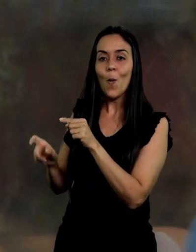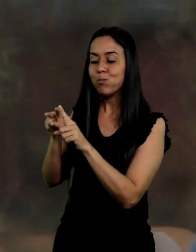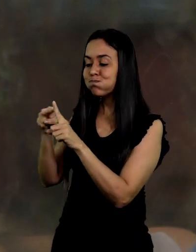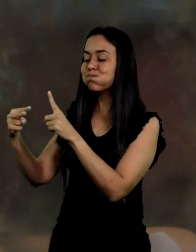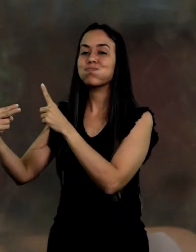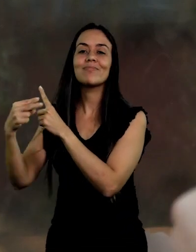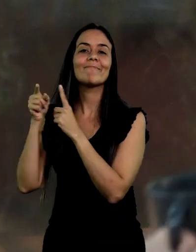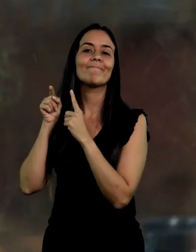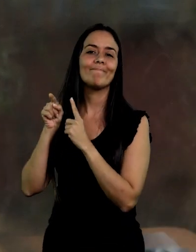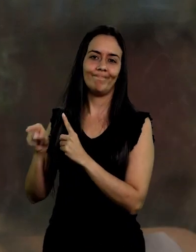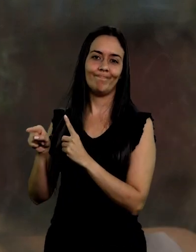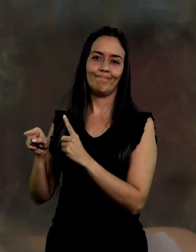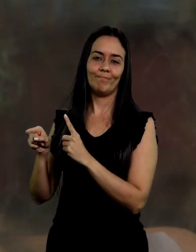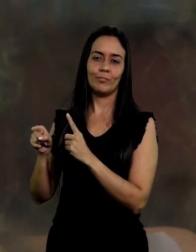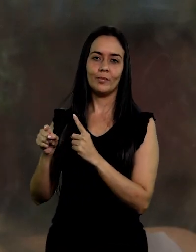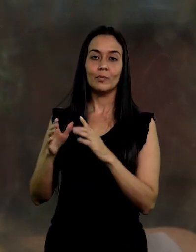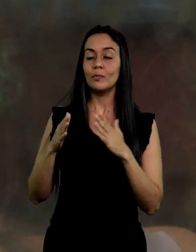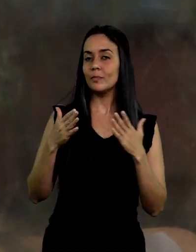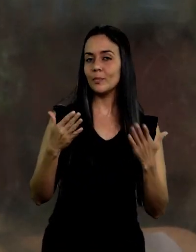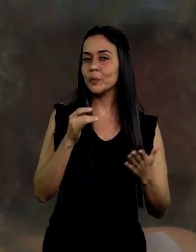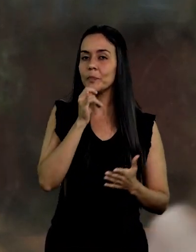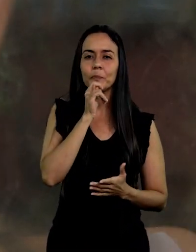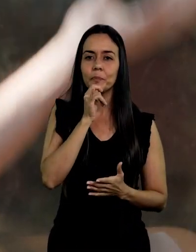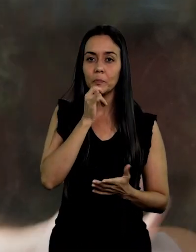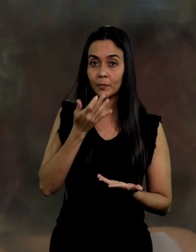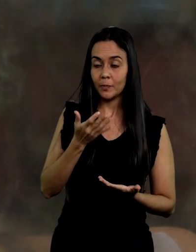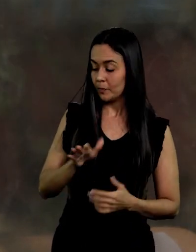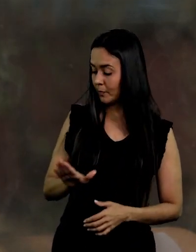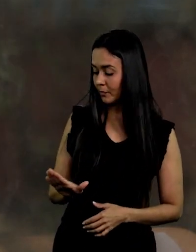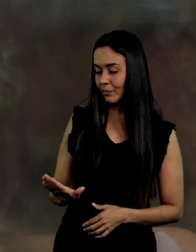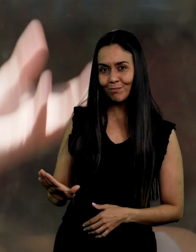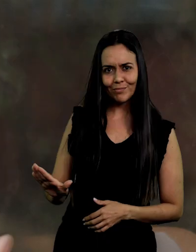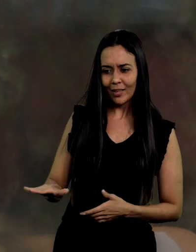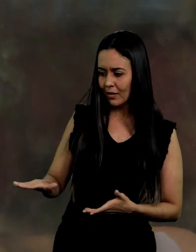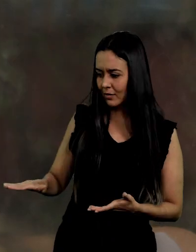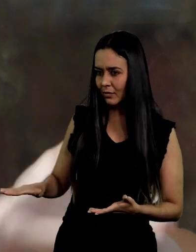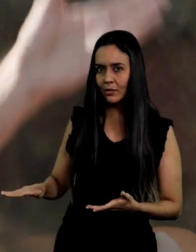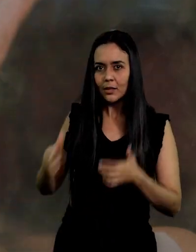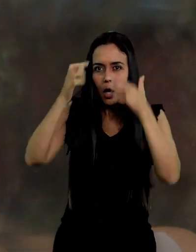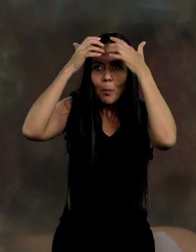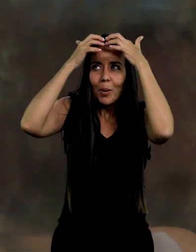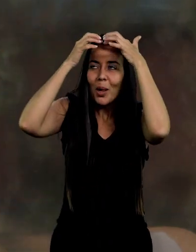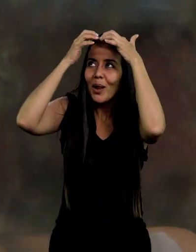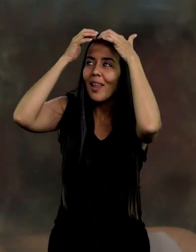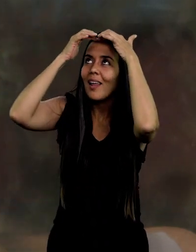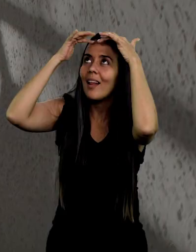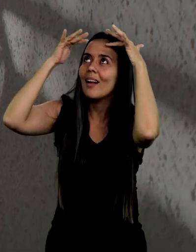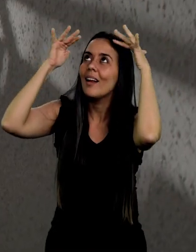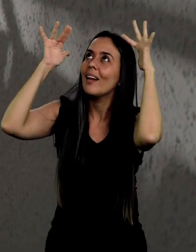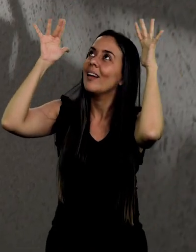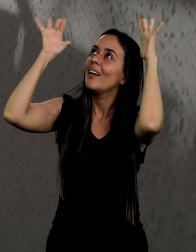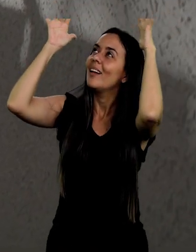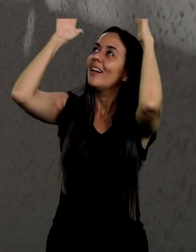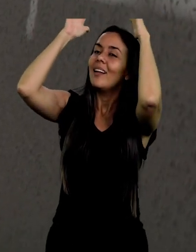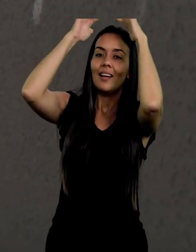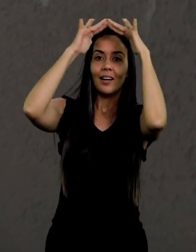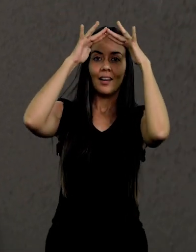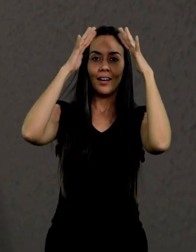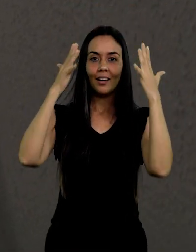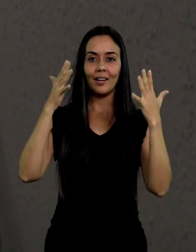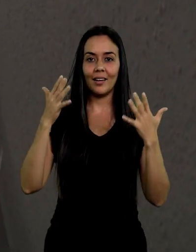nessa cintilância tão viva e brotante e a gente passa por um processo